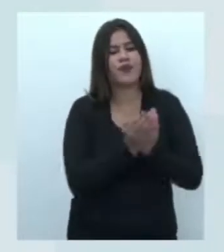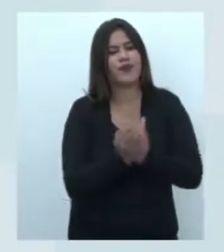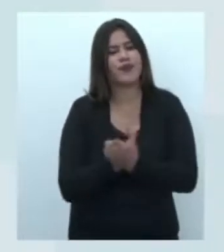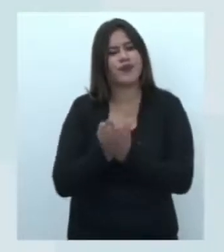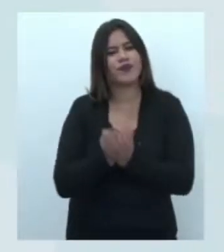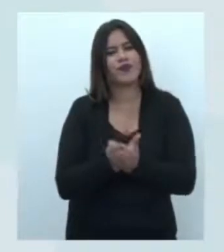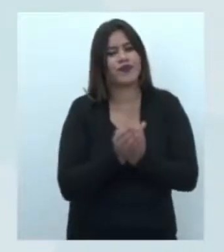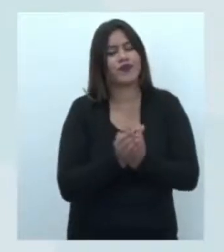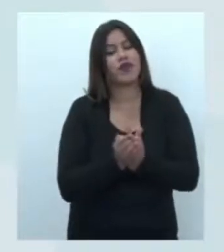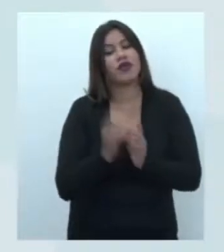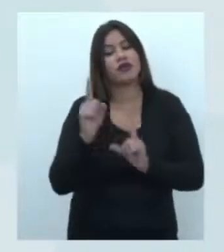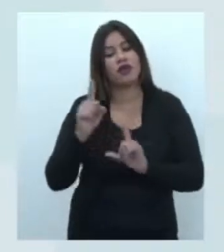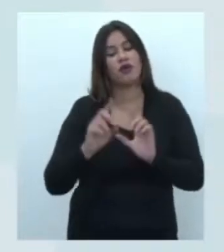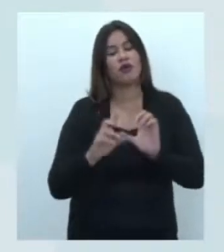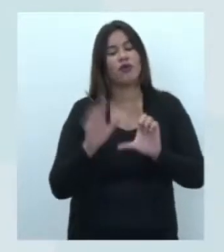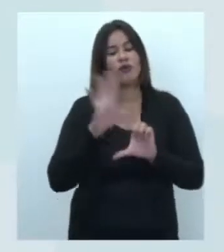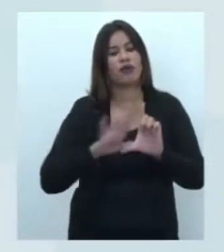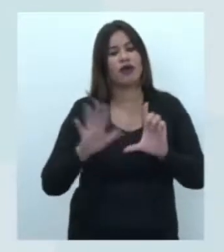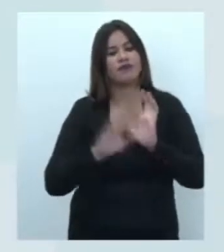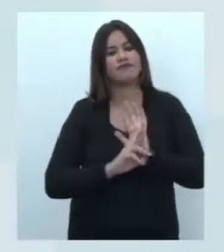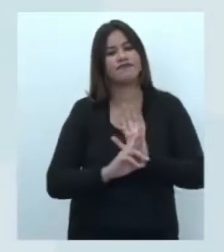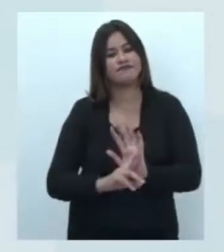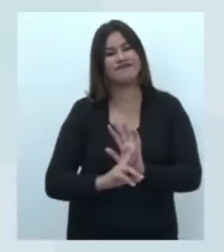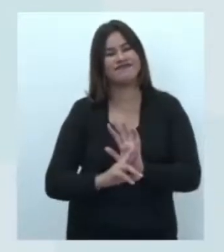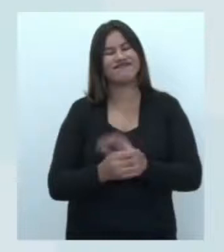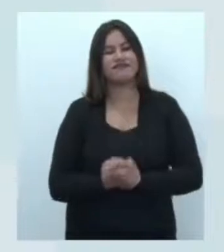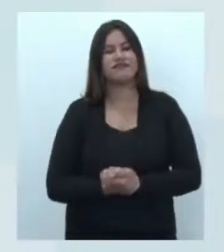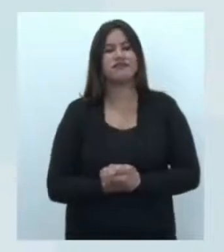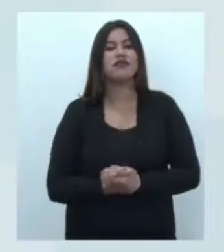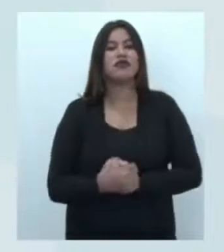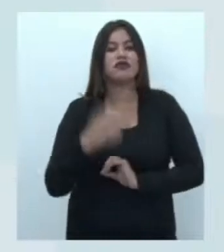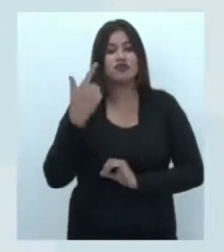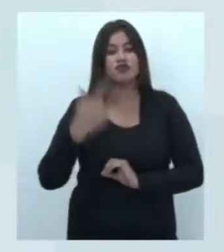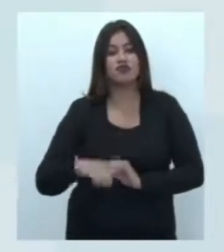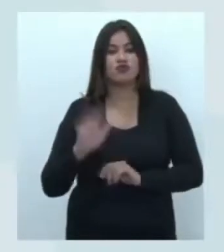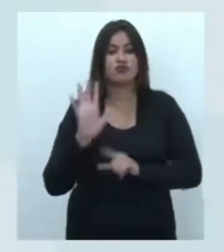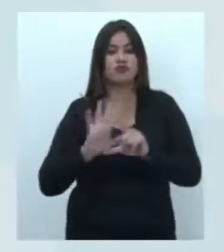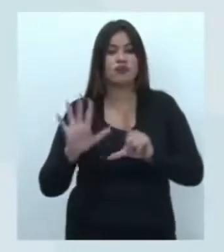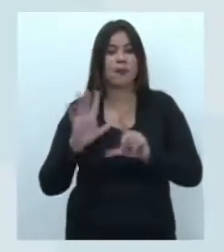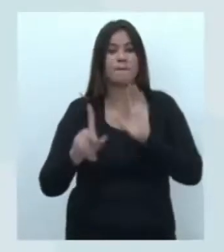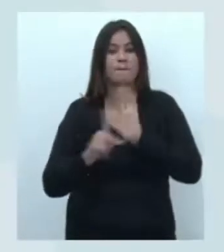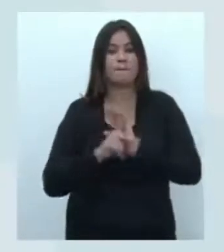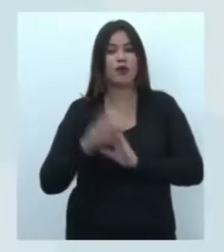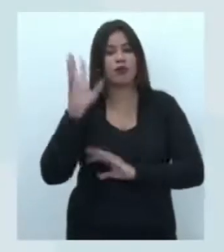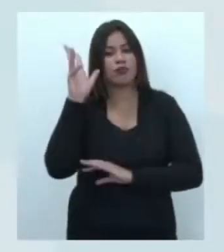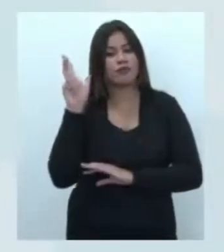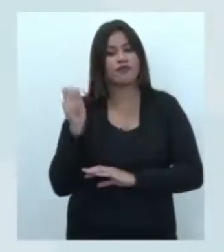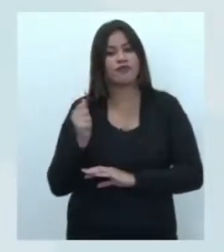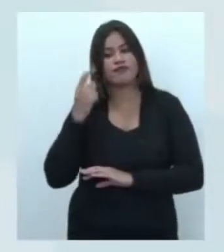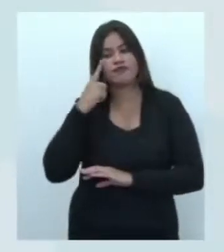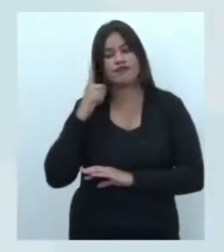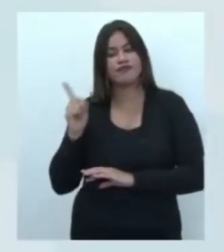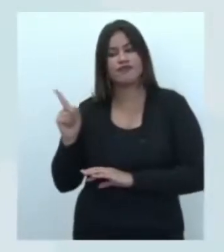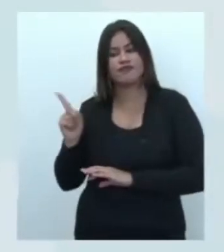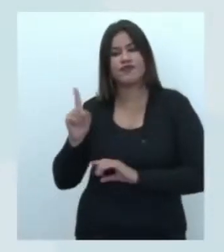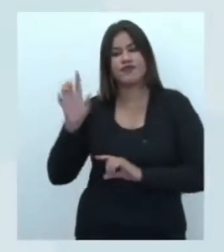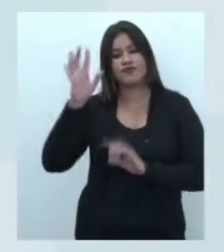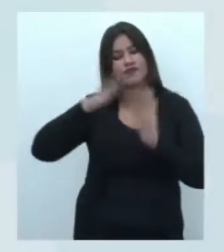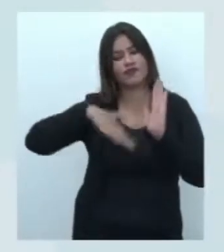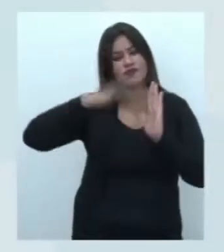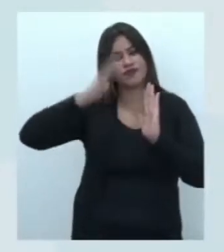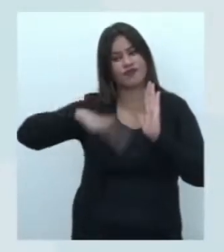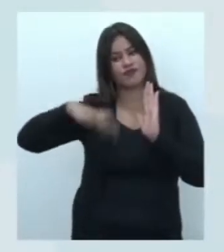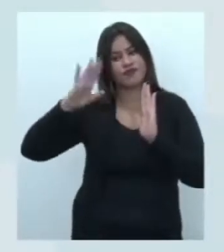uma imagem representativa. E agora a gente vai para o grupo dos africanos, né? Nós temos uma pintura disponível para